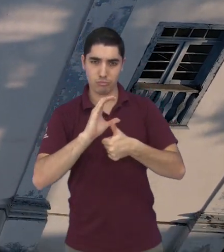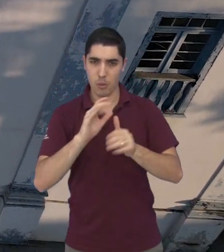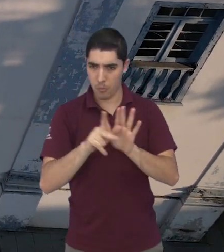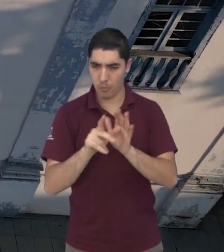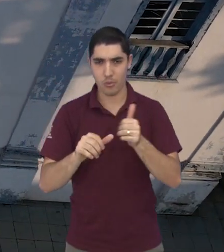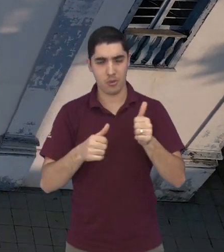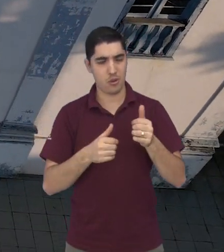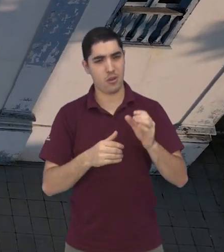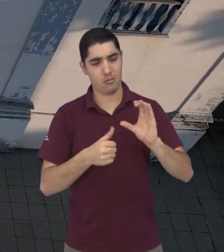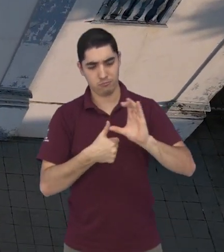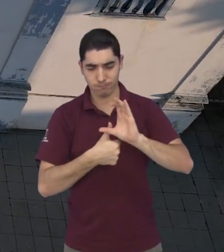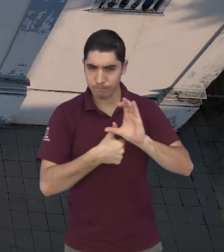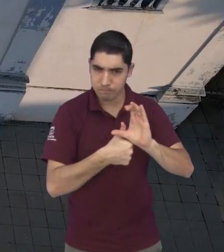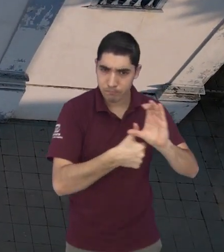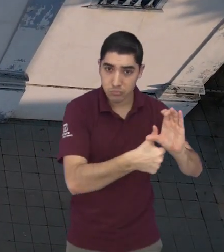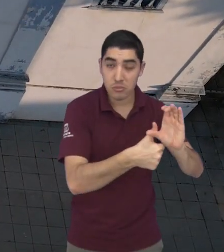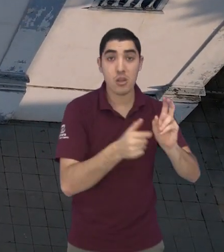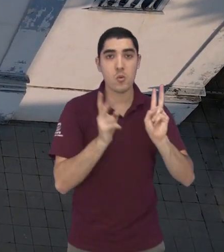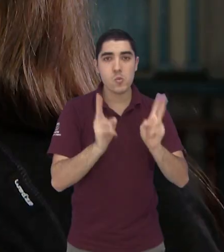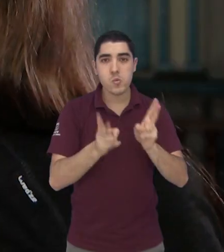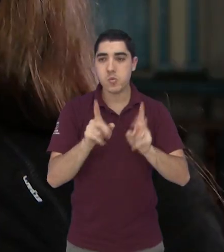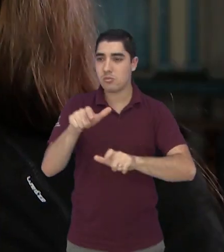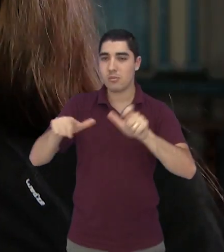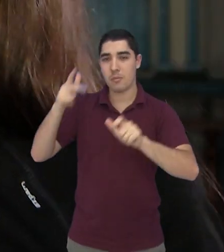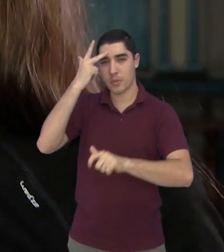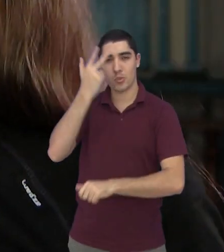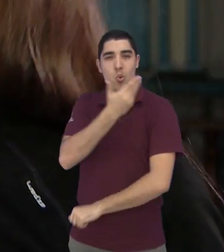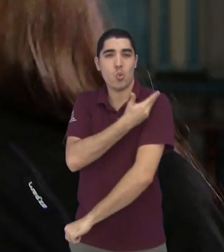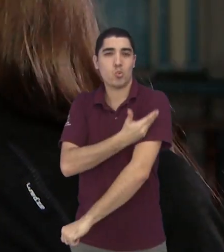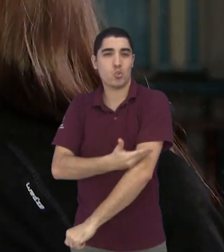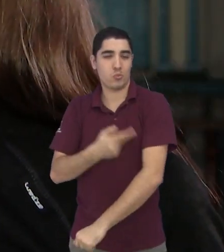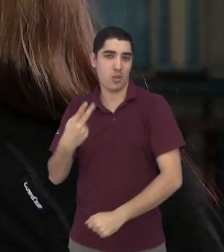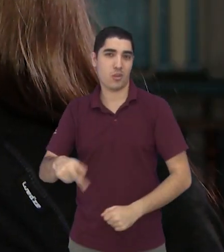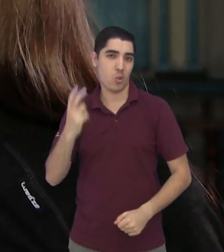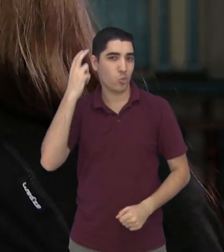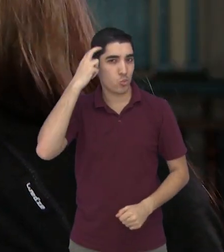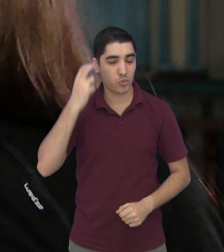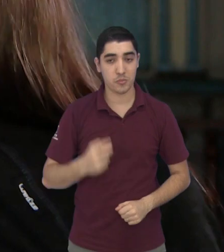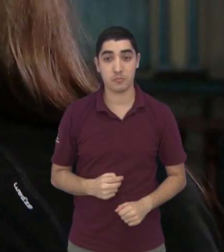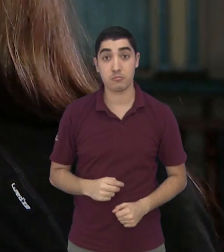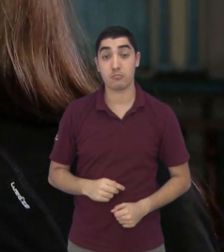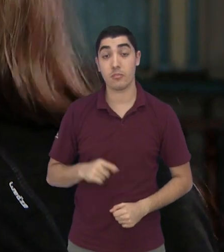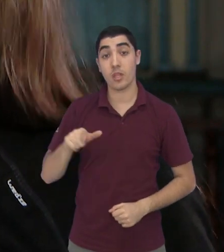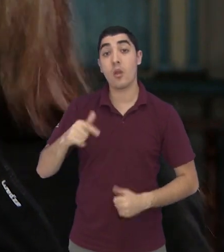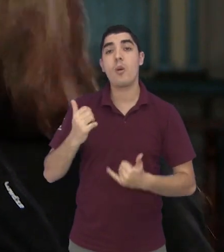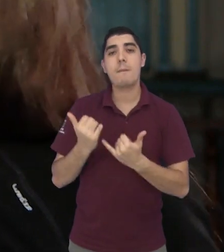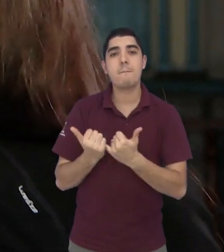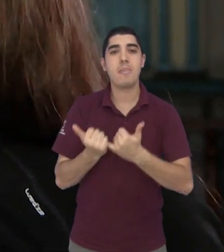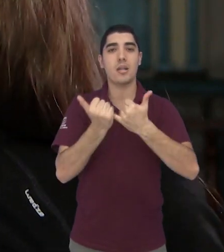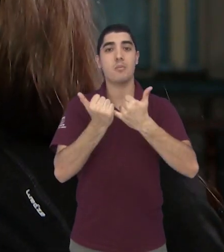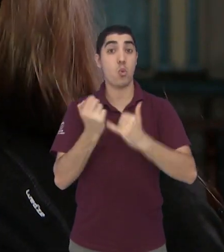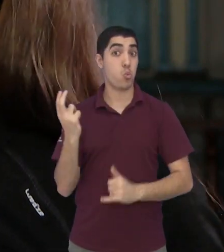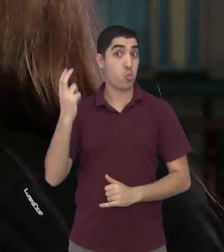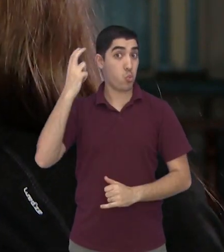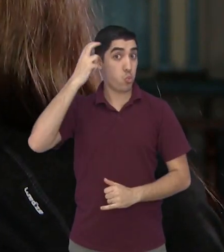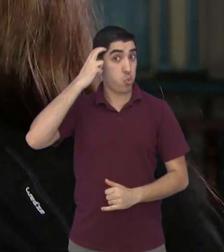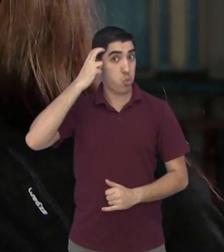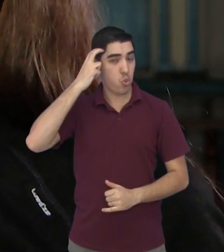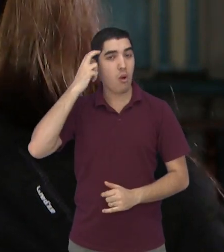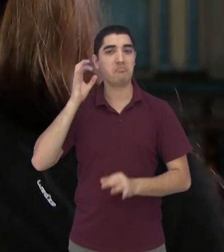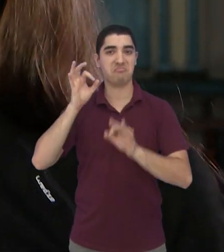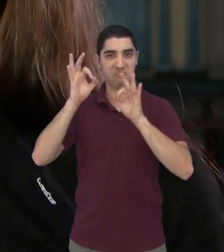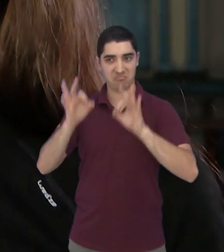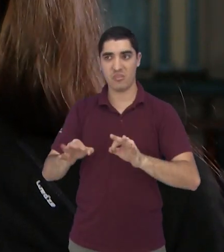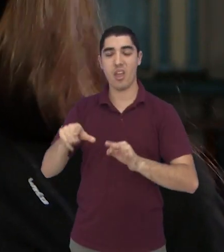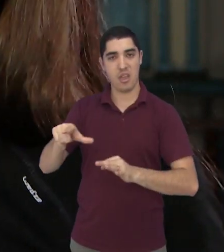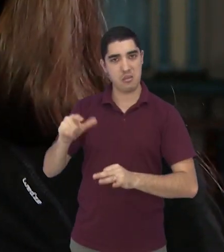as práticas e costumes dos joseenses. O que é um patrimônio cultural, na verdade, nesse caso é edificado,